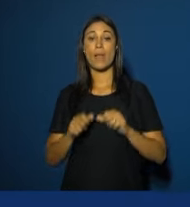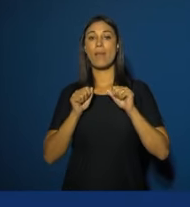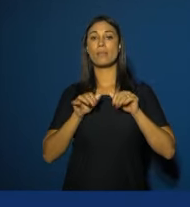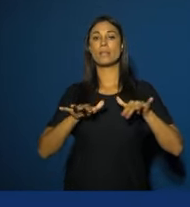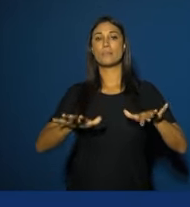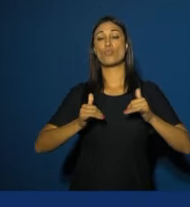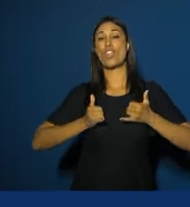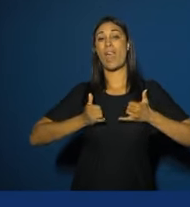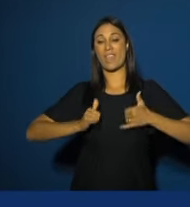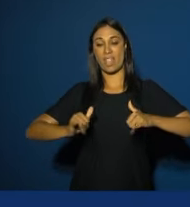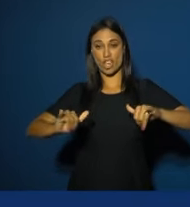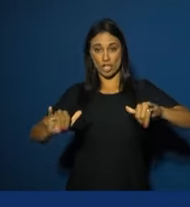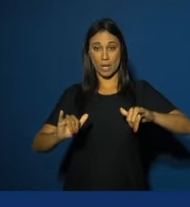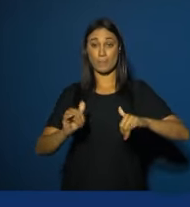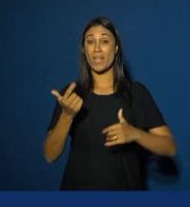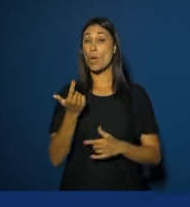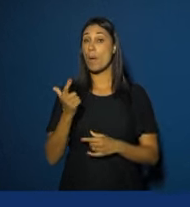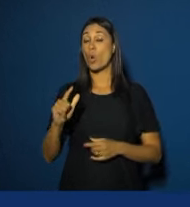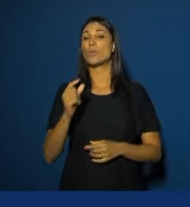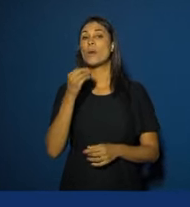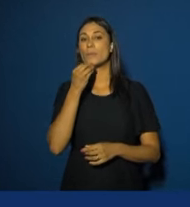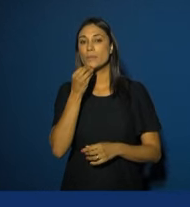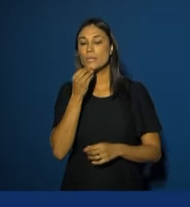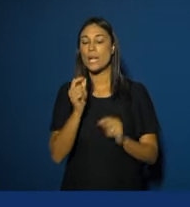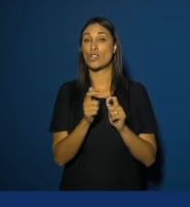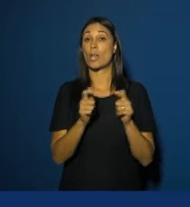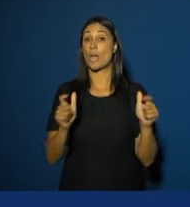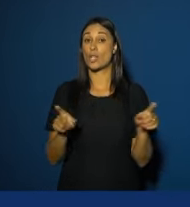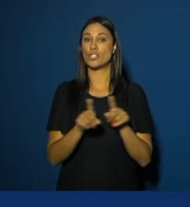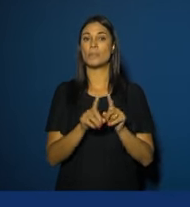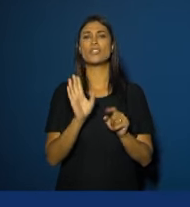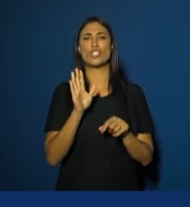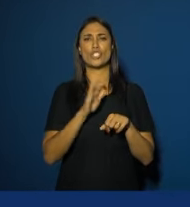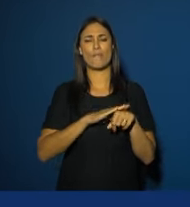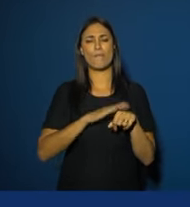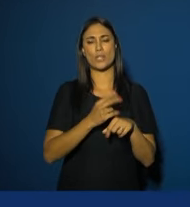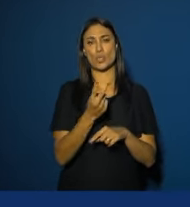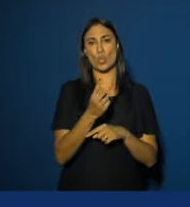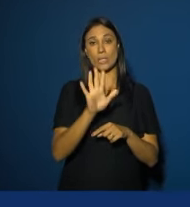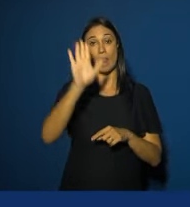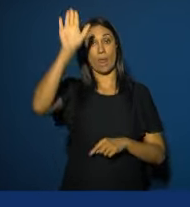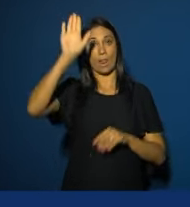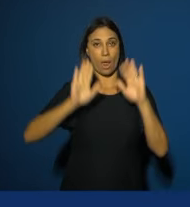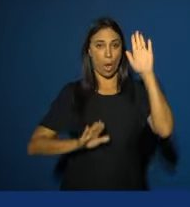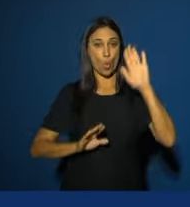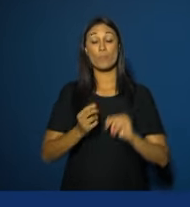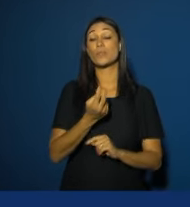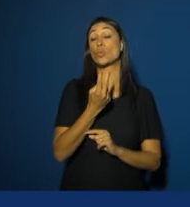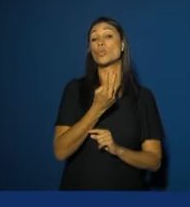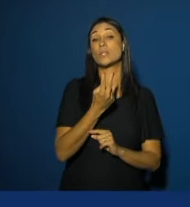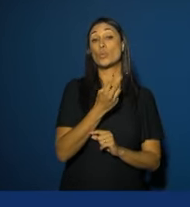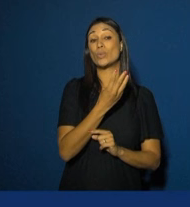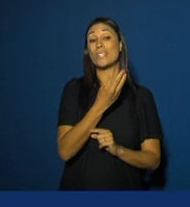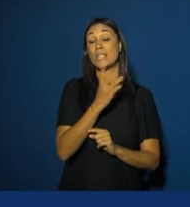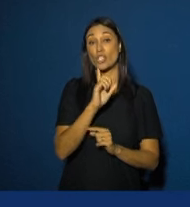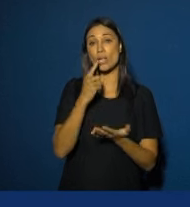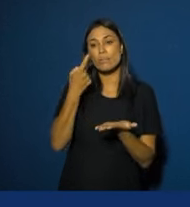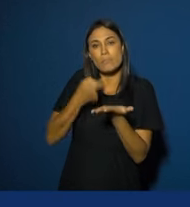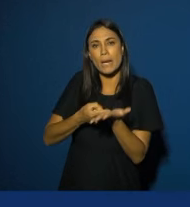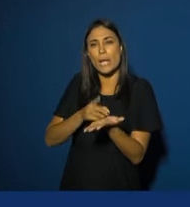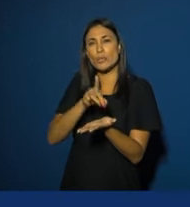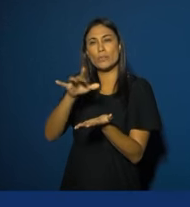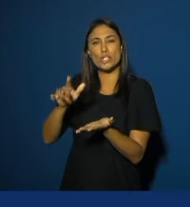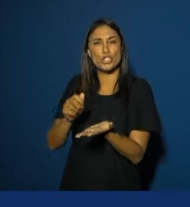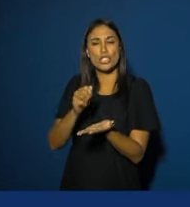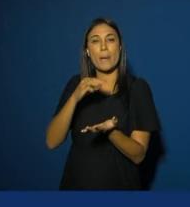Transmissão de energia, essa aqui é uma outra grande oportunidade. Nós já fizemos dois grandes leilões, o terceiro leilão está marcado agora